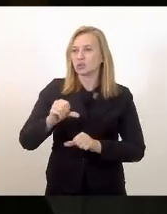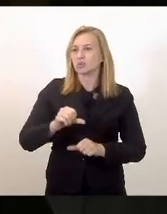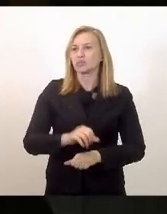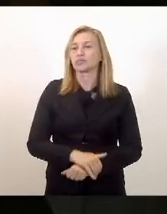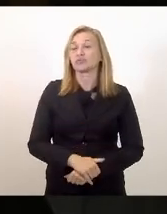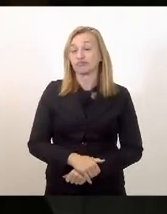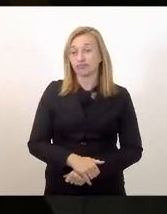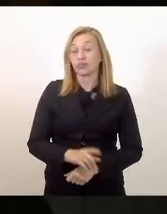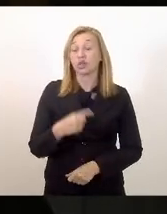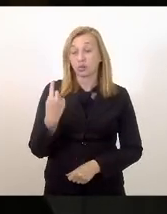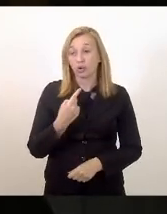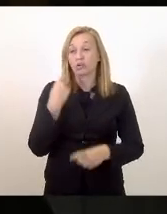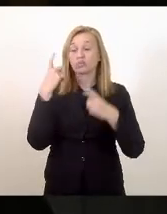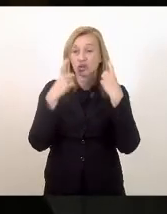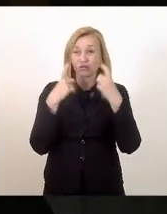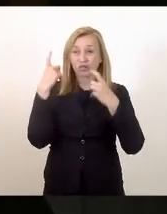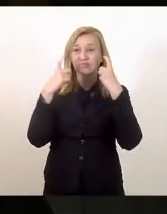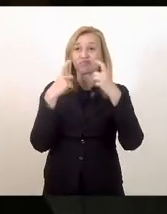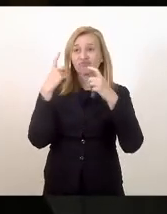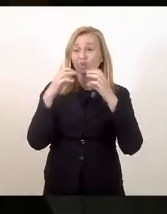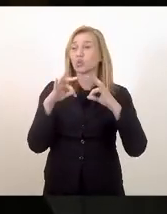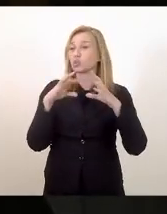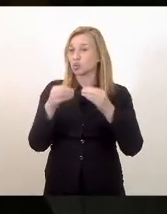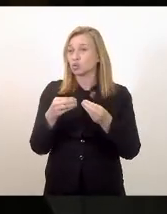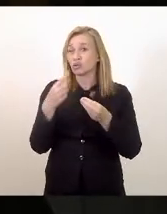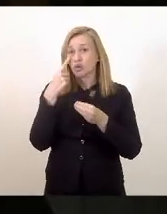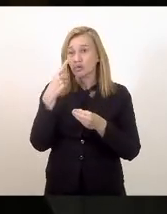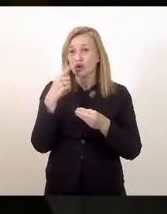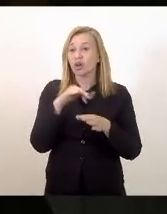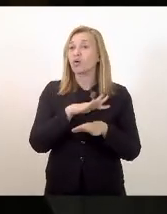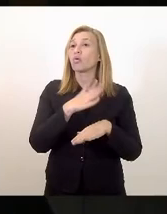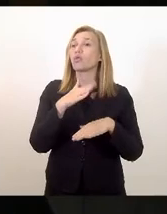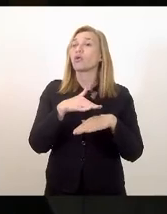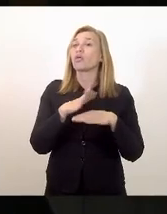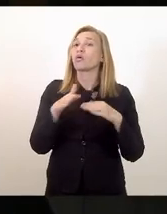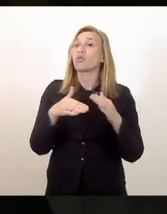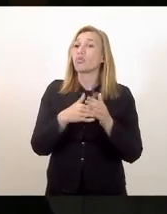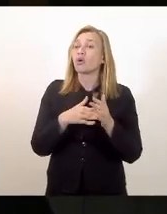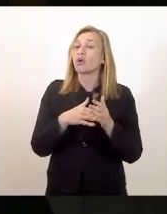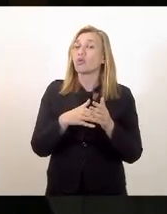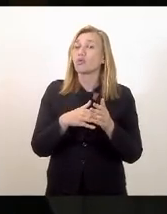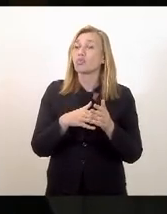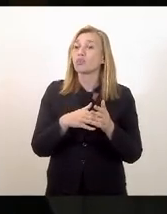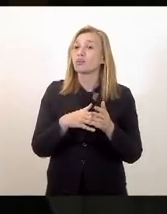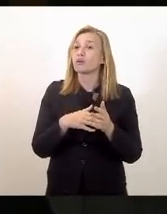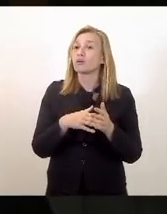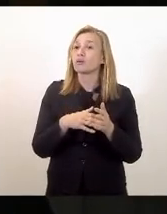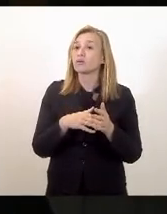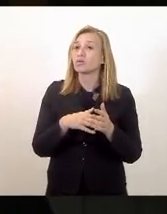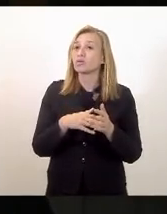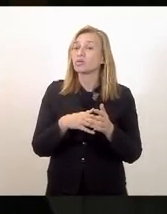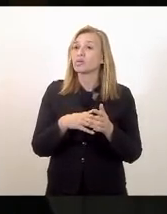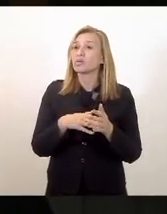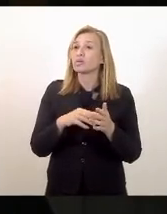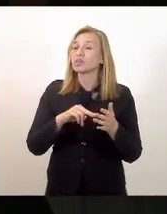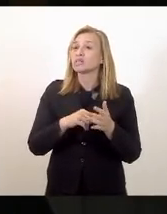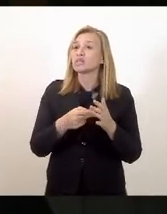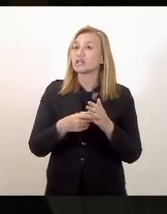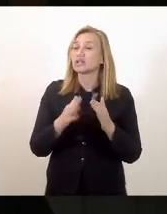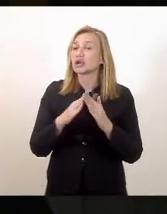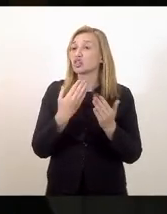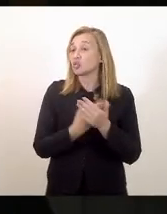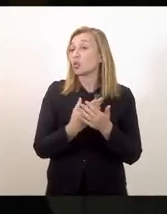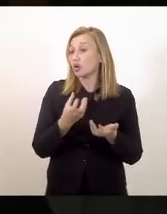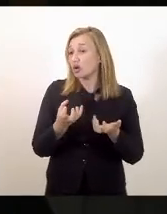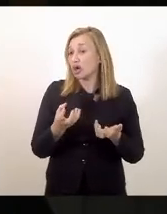E a gente se preocupando com esse cenário, foi ver qual era a condição das escolas. E aí eu quero trazer aqui alguns números